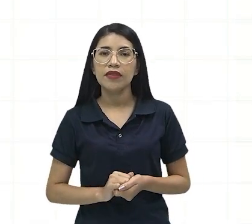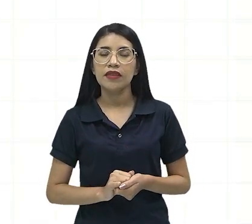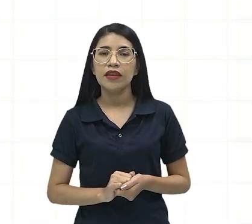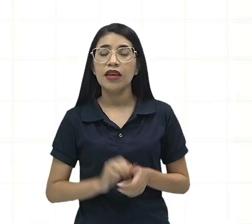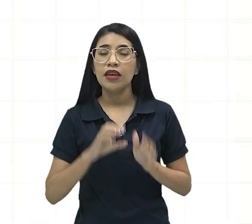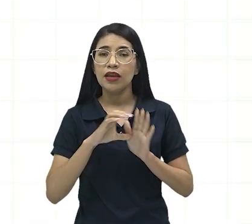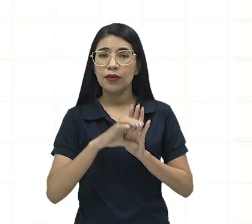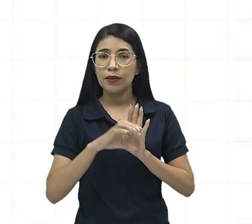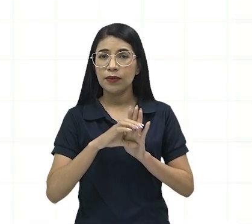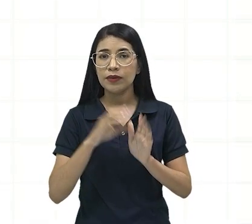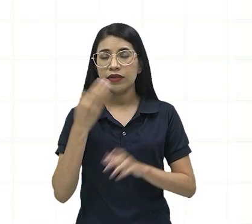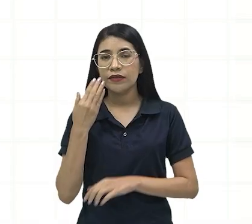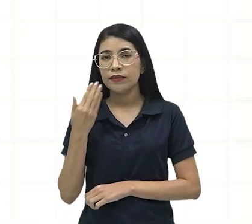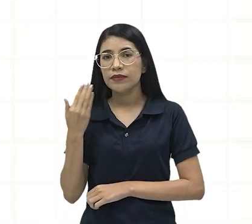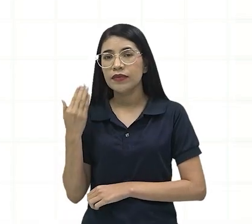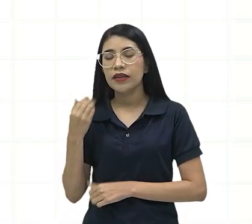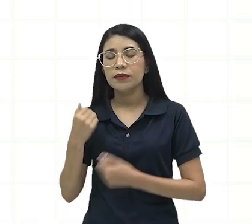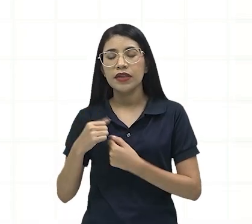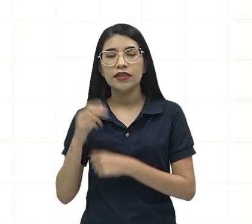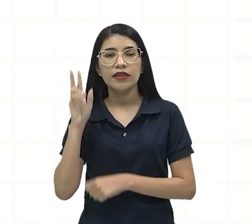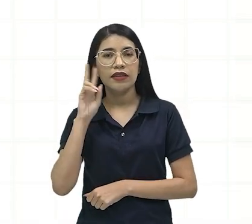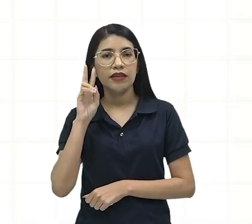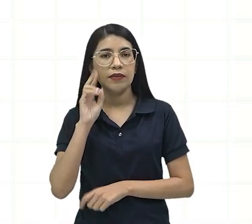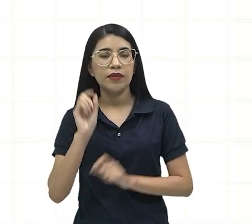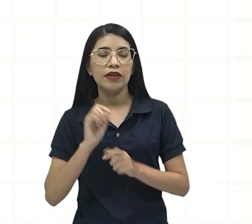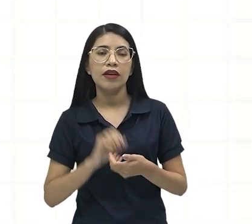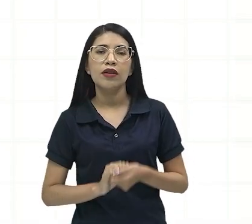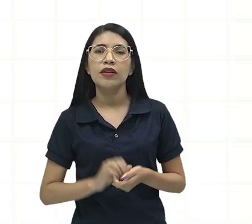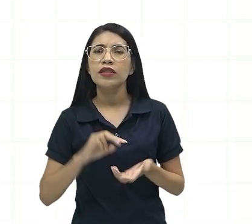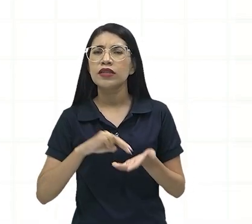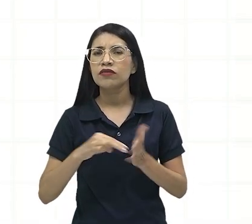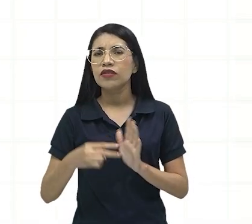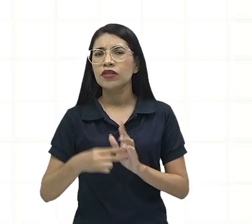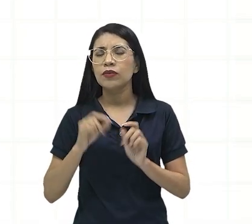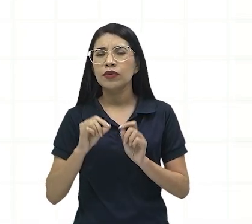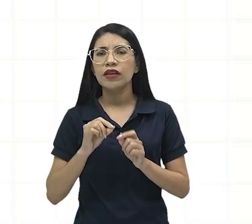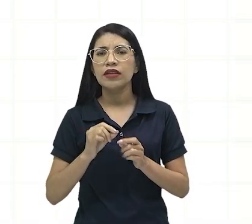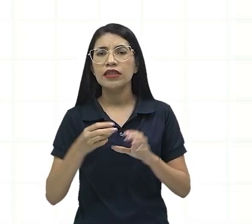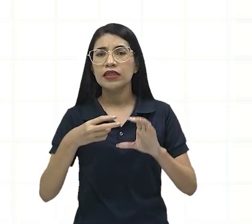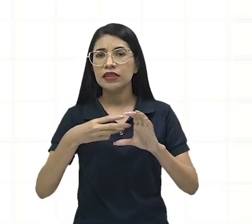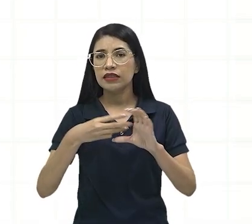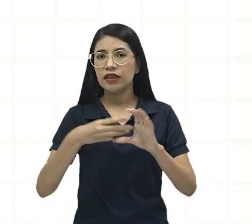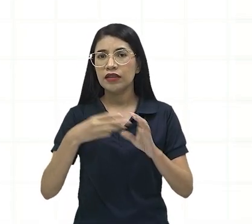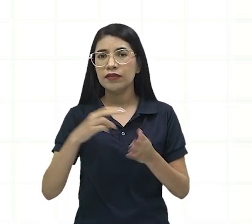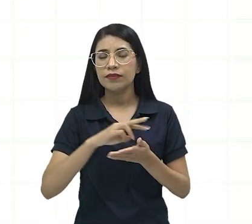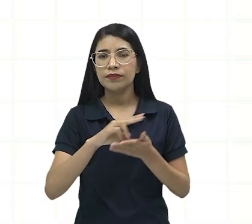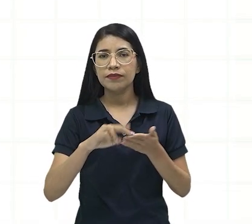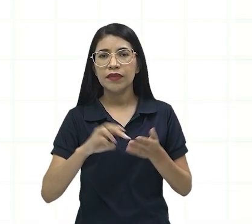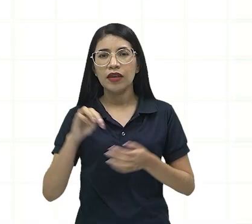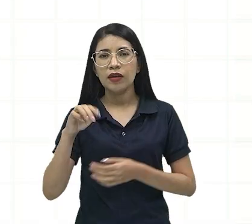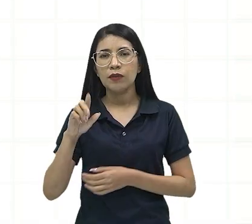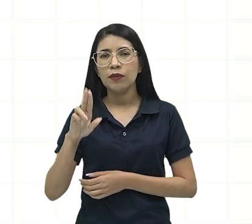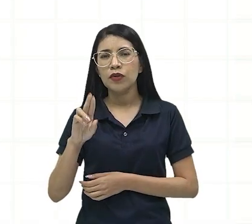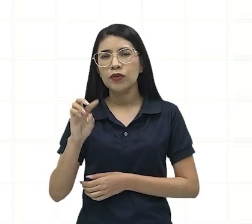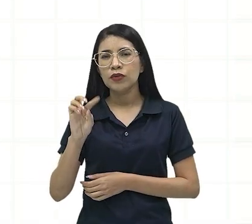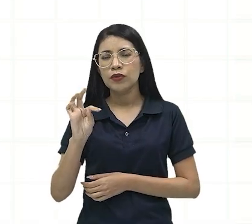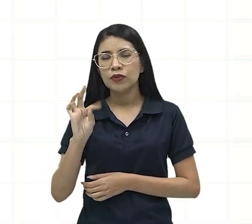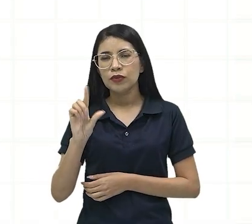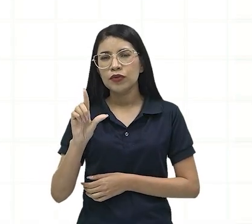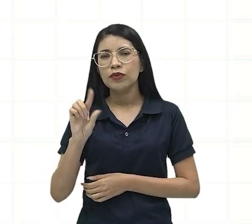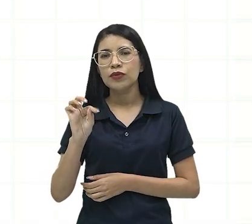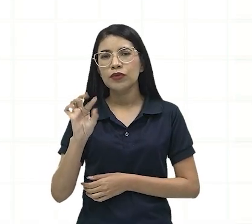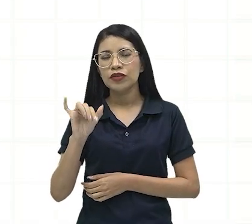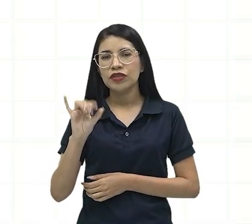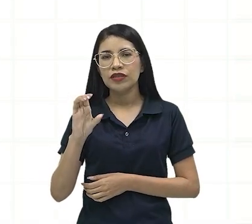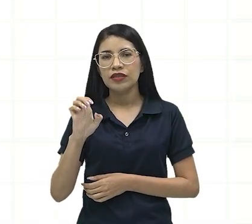um conceito que devemos relembrar. O que são os multicelulares, né? Eles são aqueles em que são